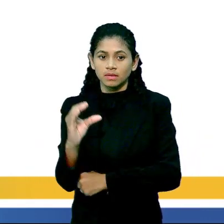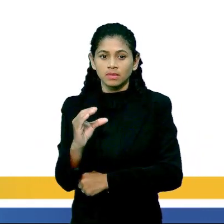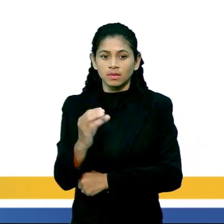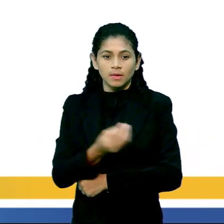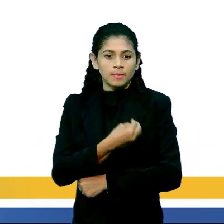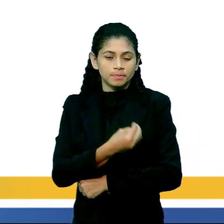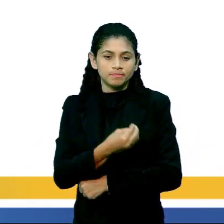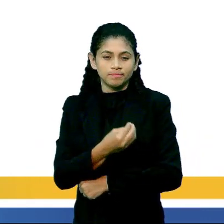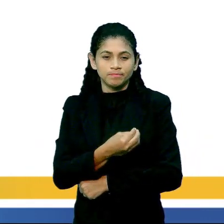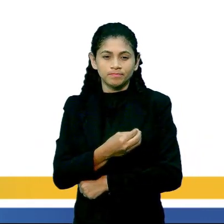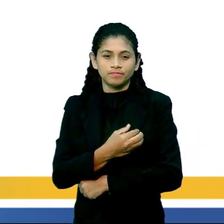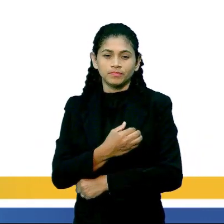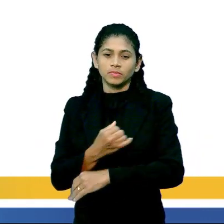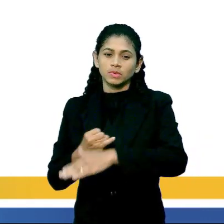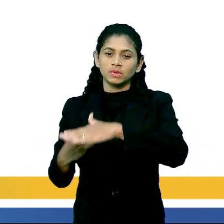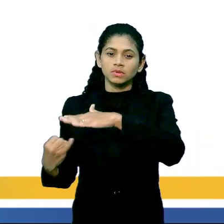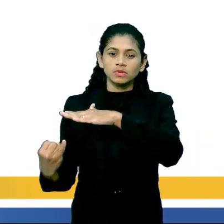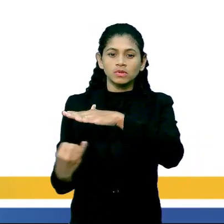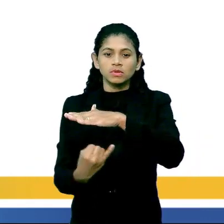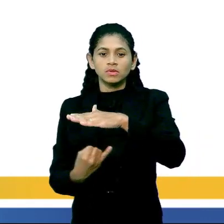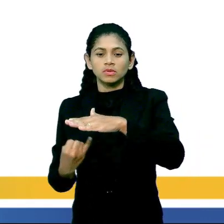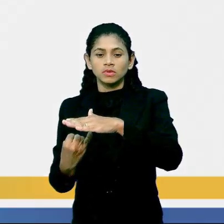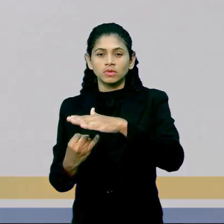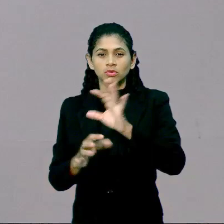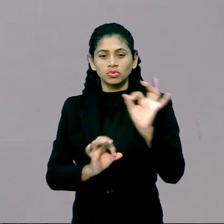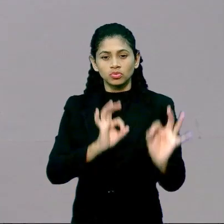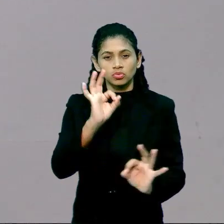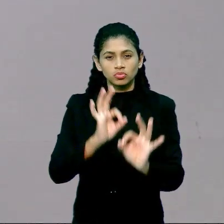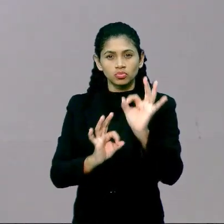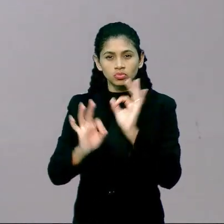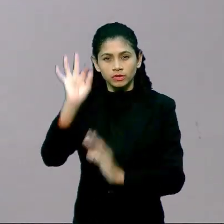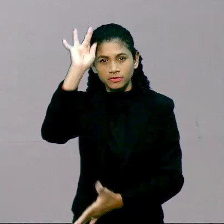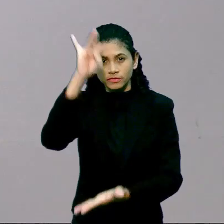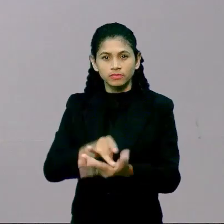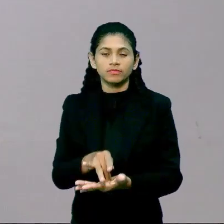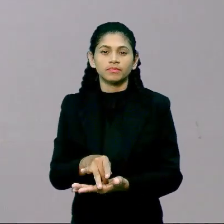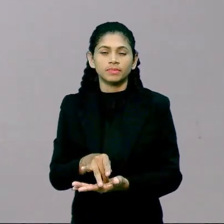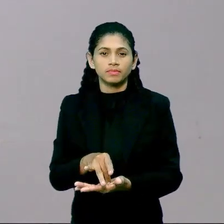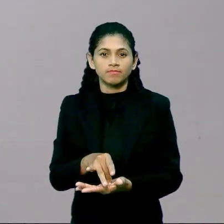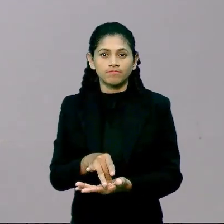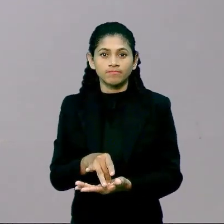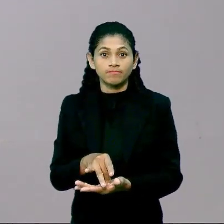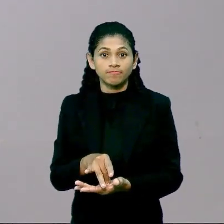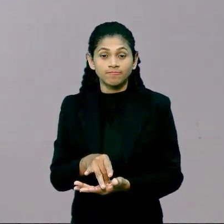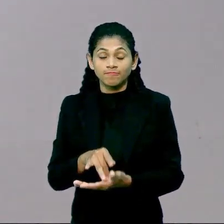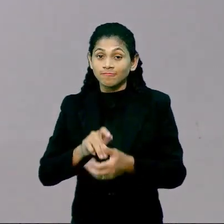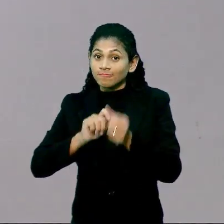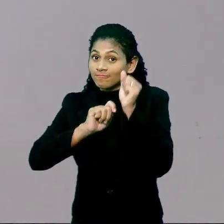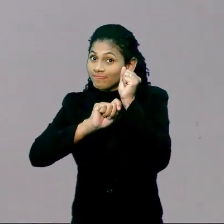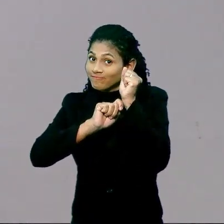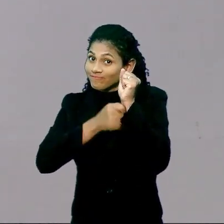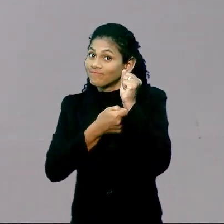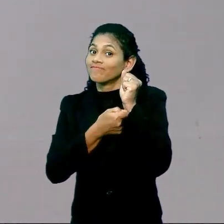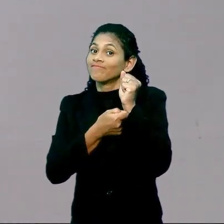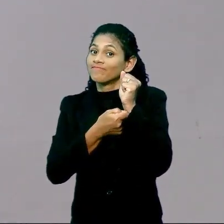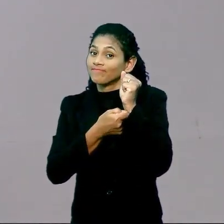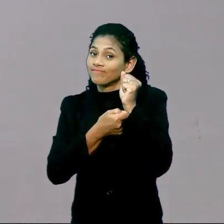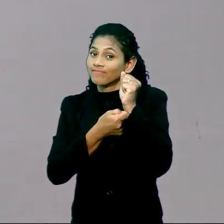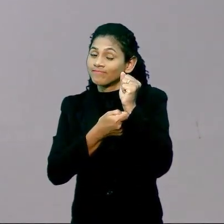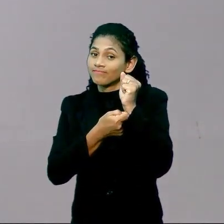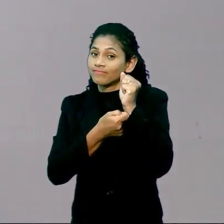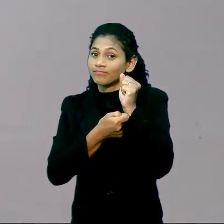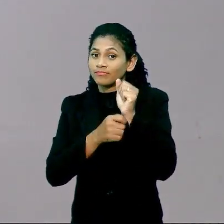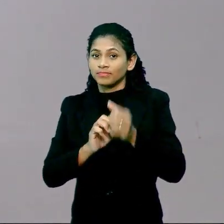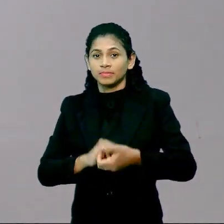pela presença de instituições e organizações oficiais. Era em segredo. Estou falando em segredo, aqui não era mais